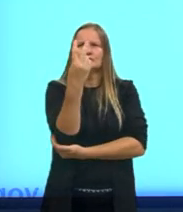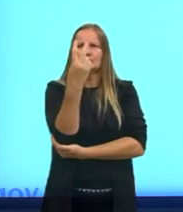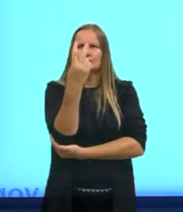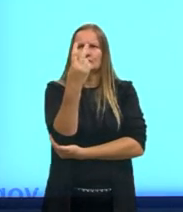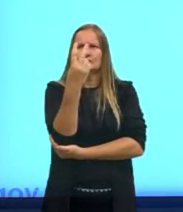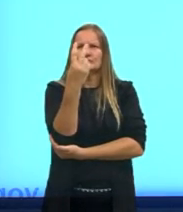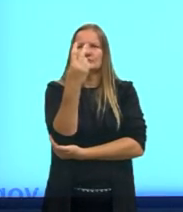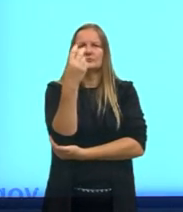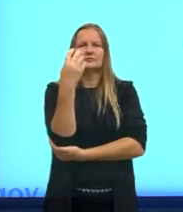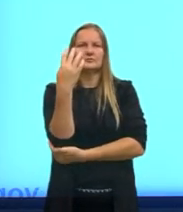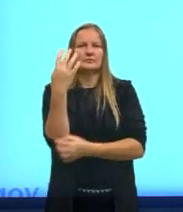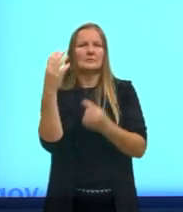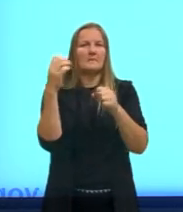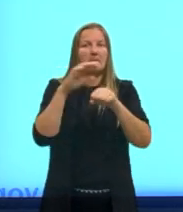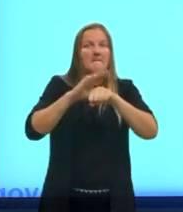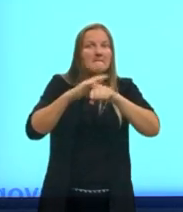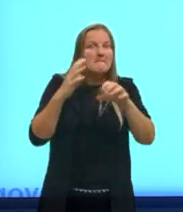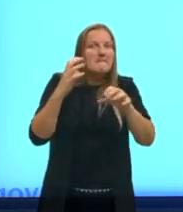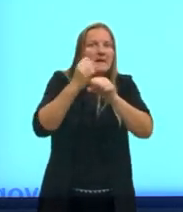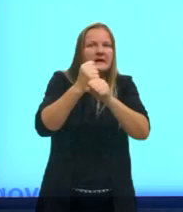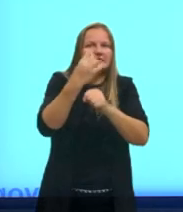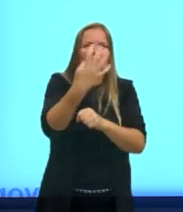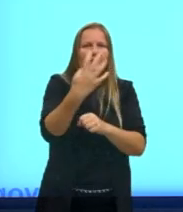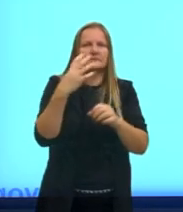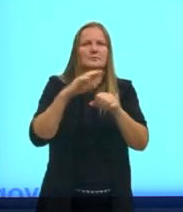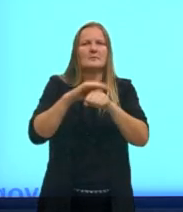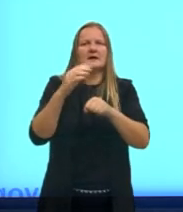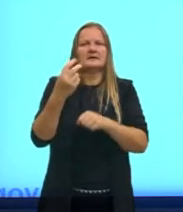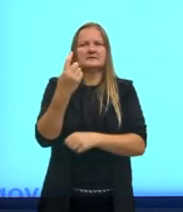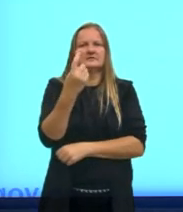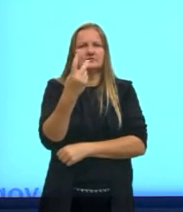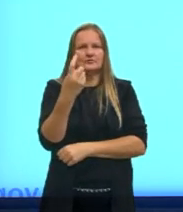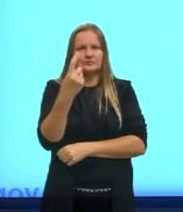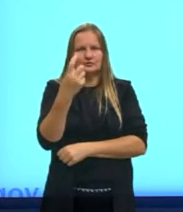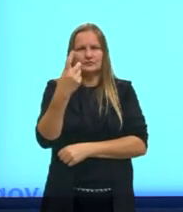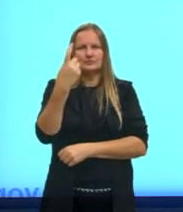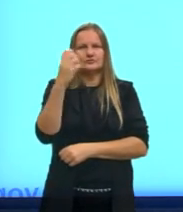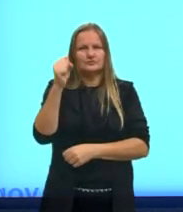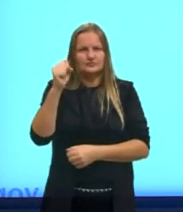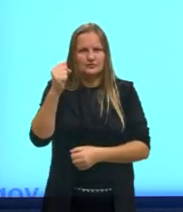24 10 12